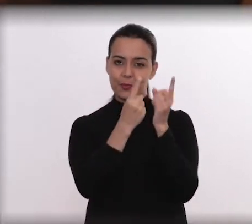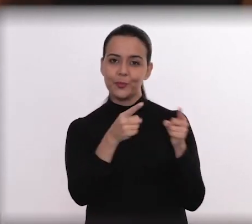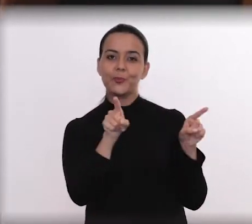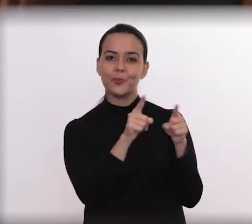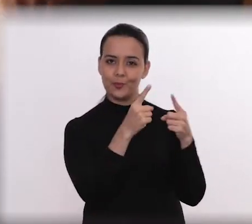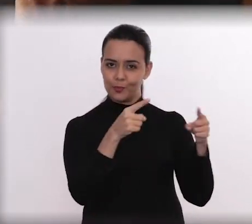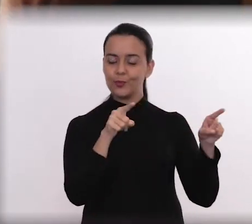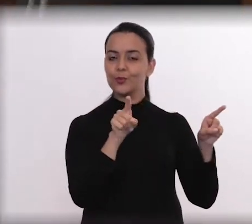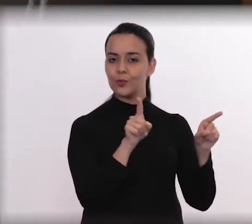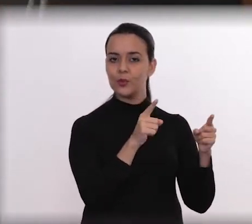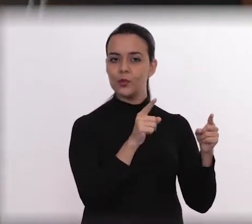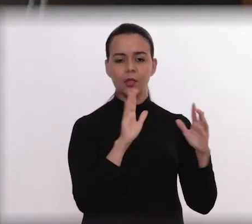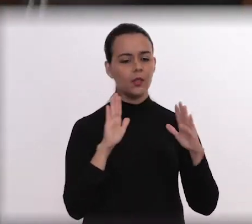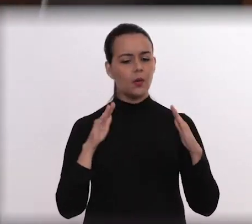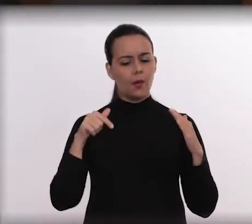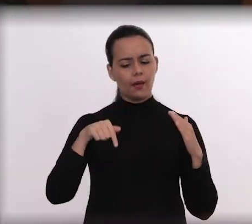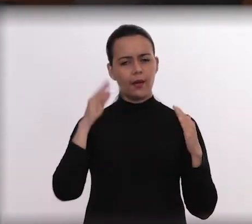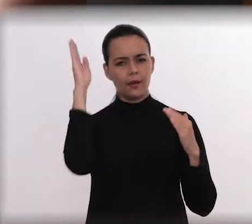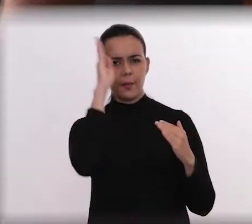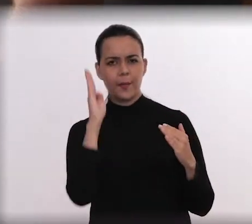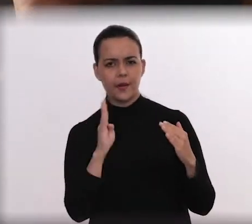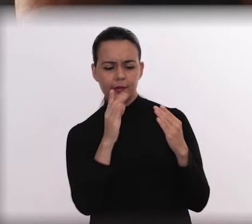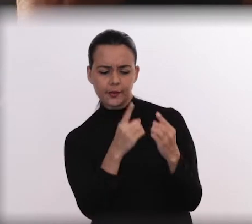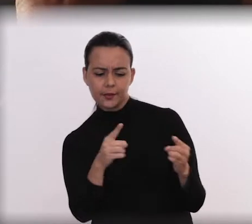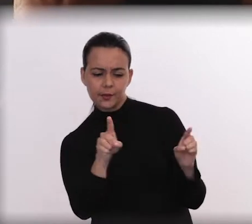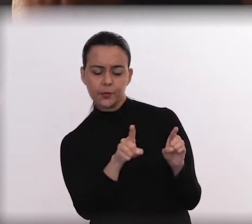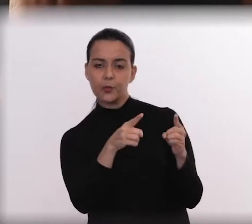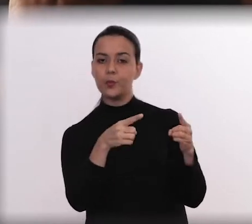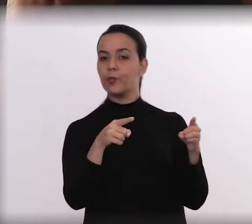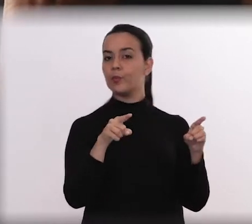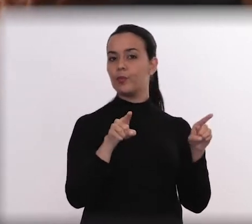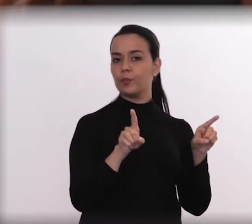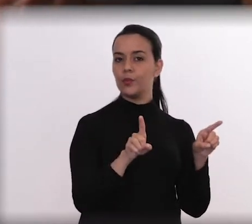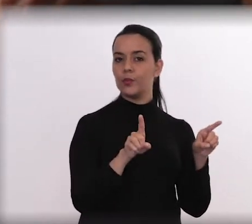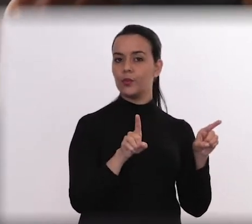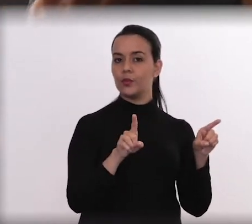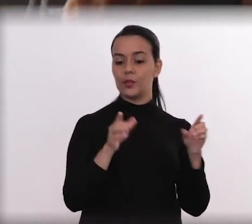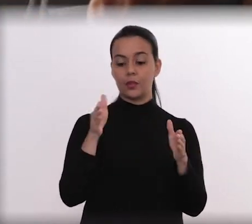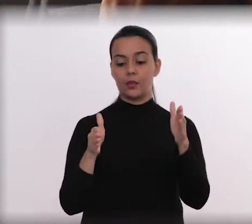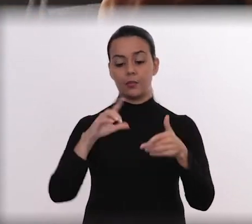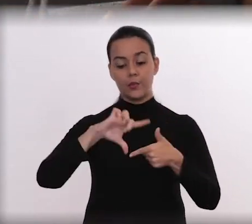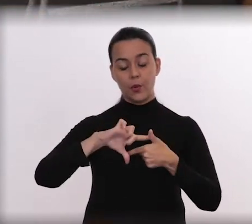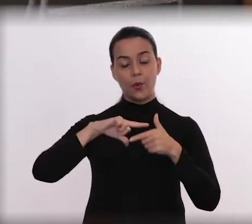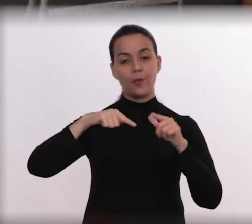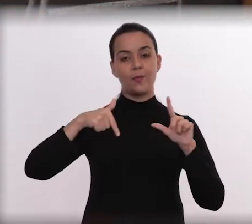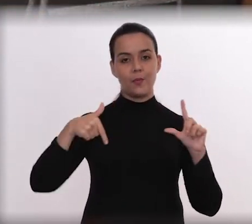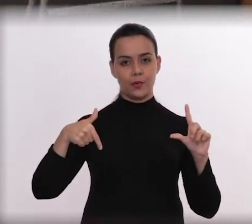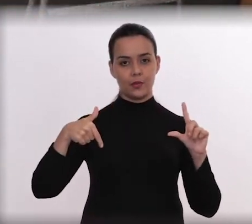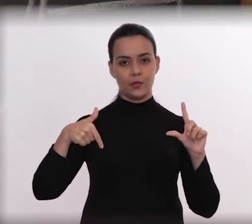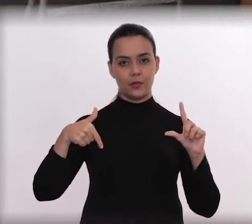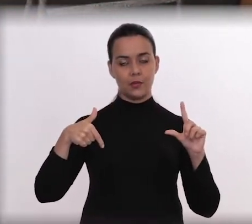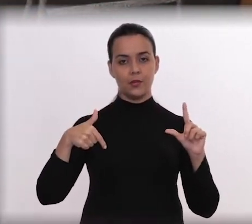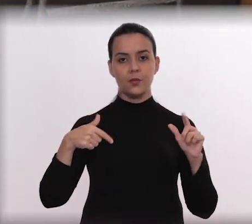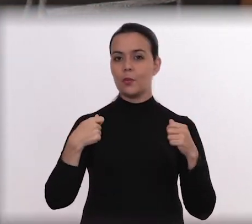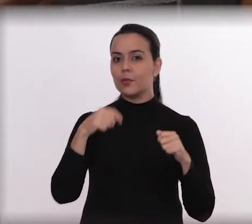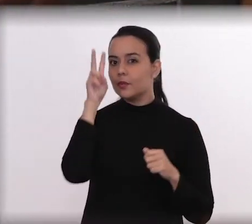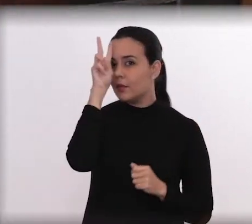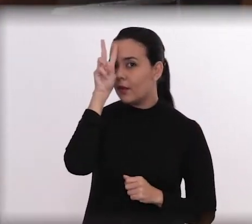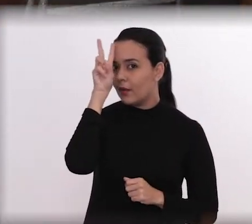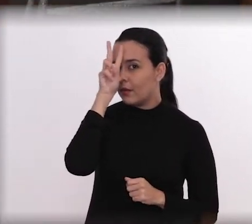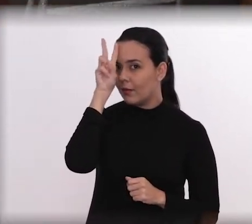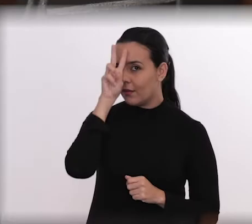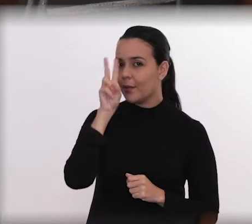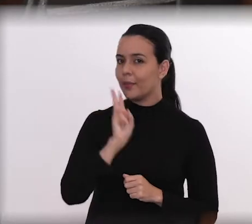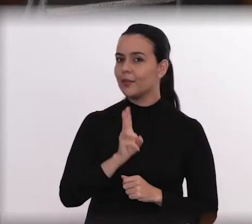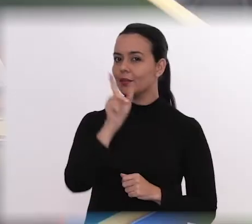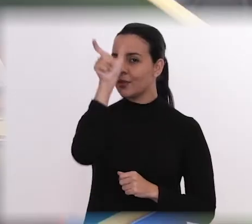quando a gente fala no Brasil sobre a música no modernismo, a gente não pode deixar de falar